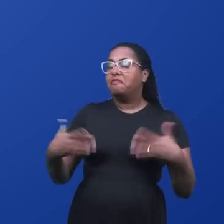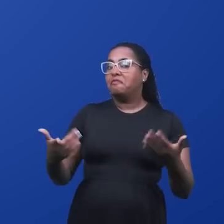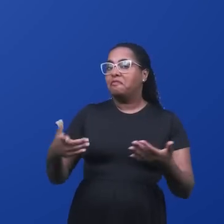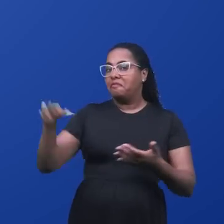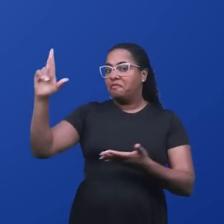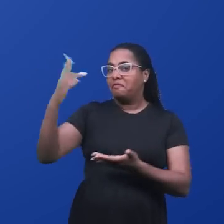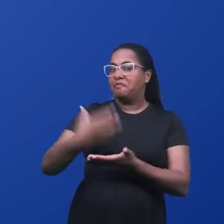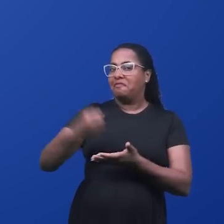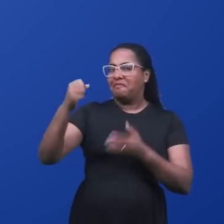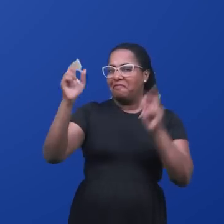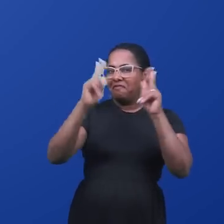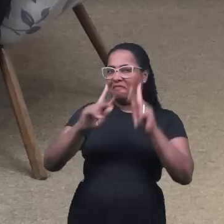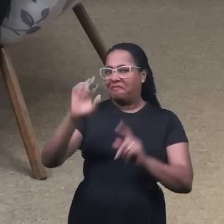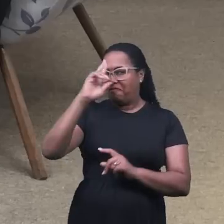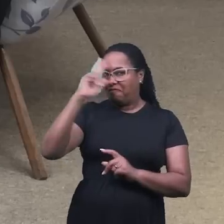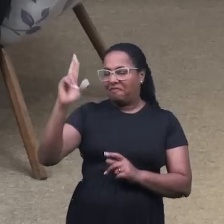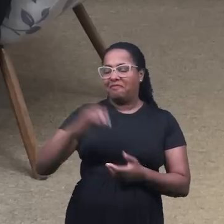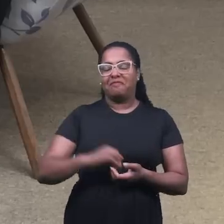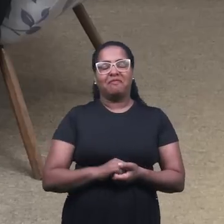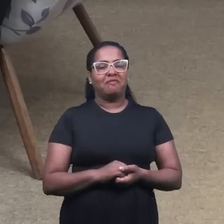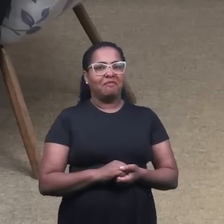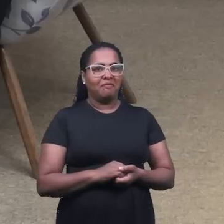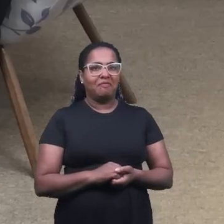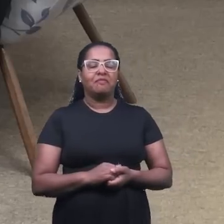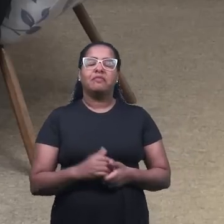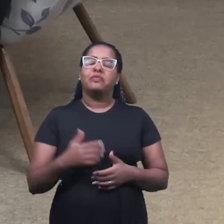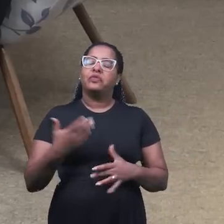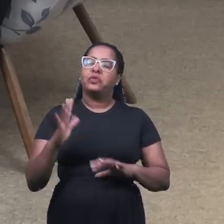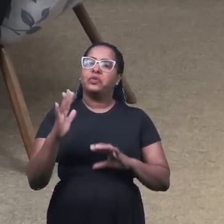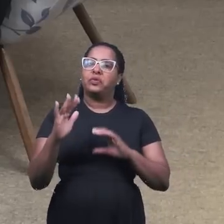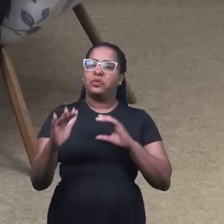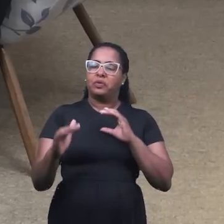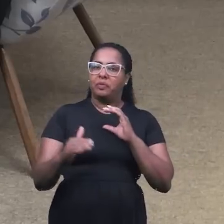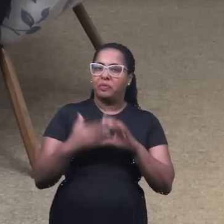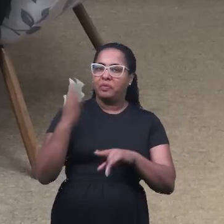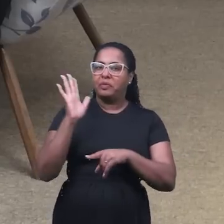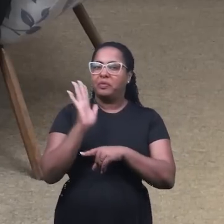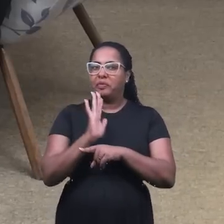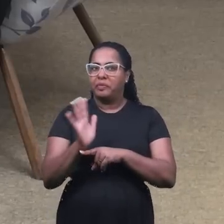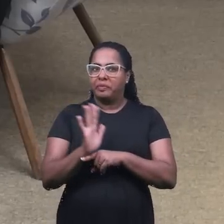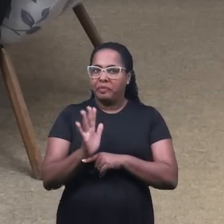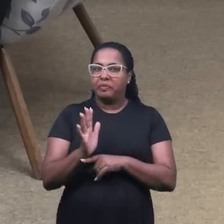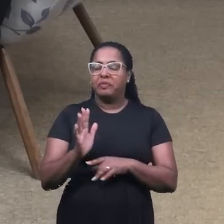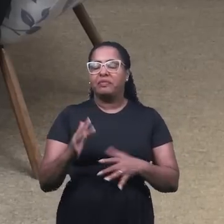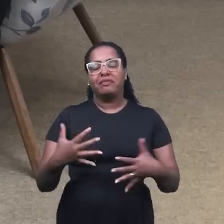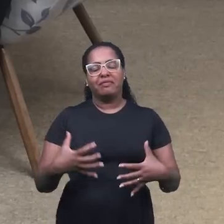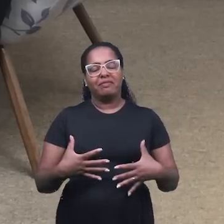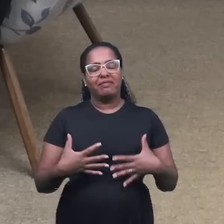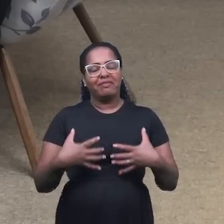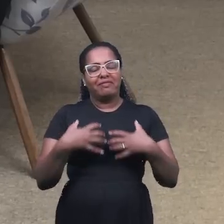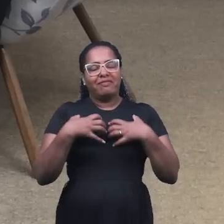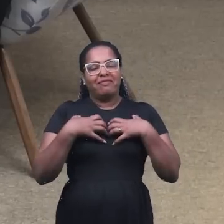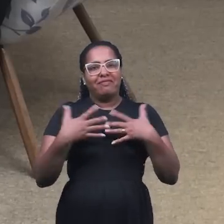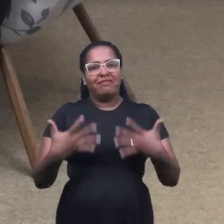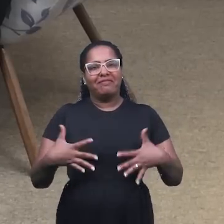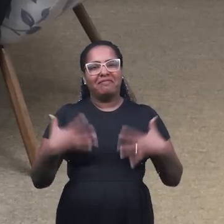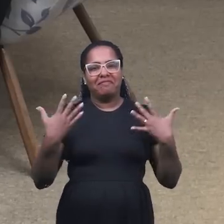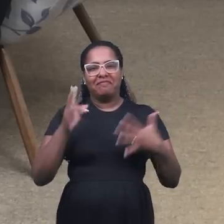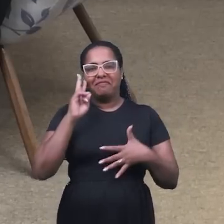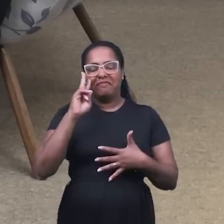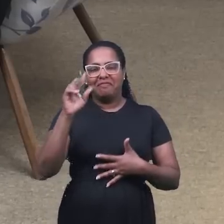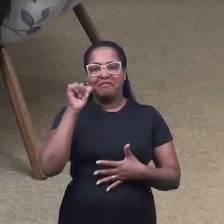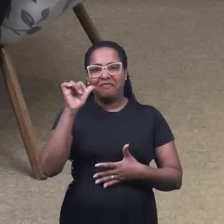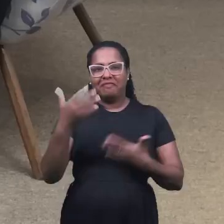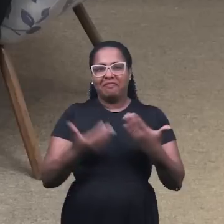arrebatamento. A paz do Senhor. Meus irmãos, mais uma participação, mais um vídeo. Nos alegramos de ver as servas do